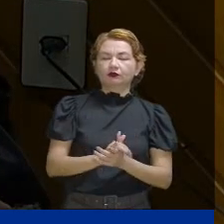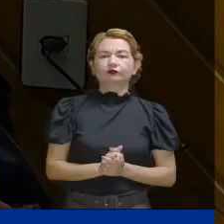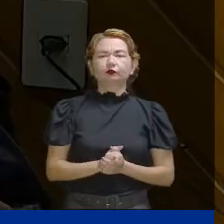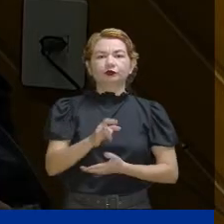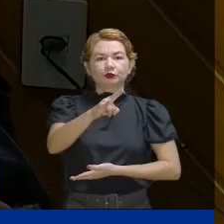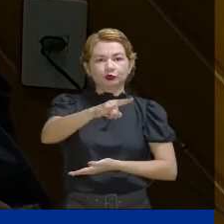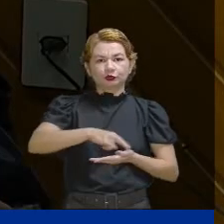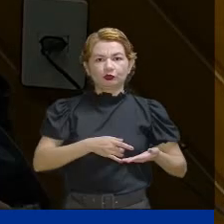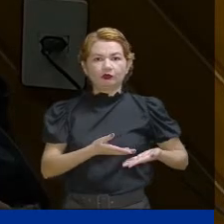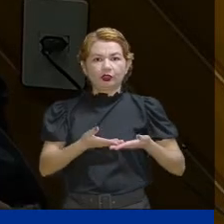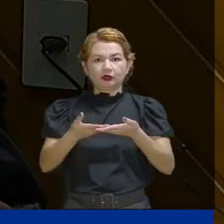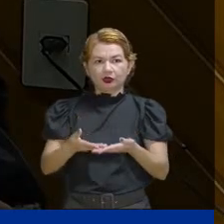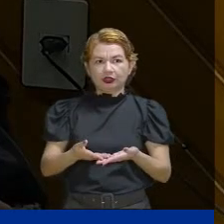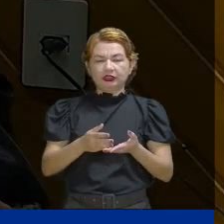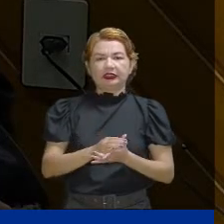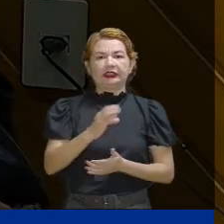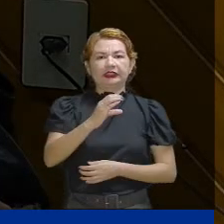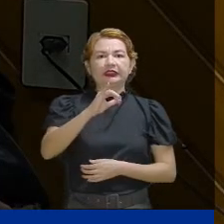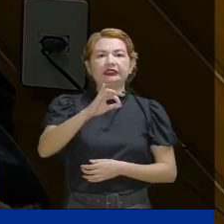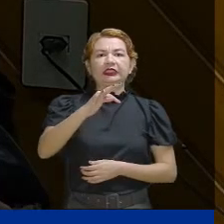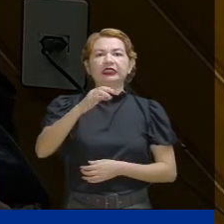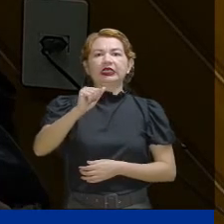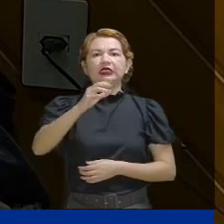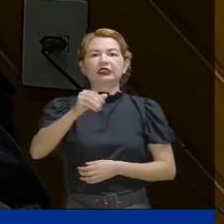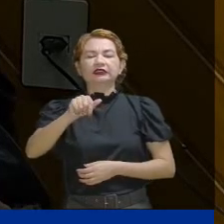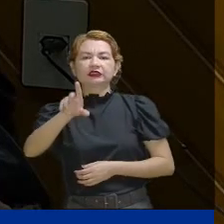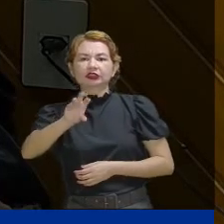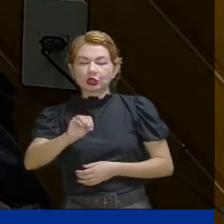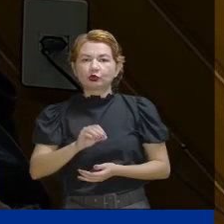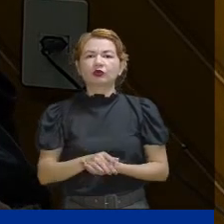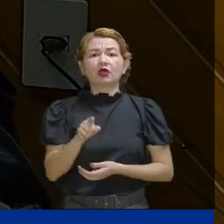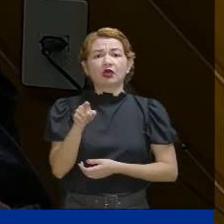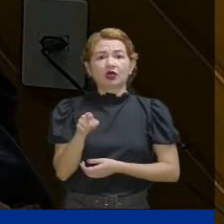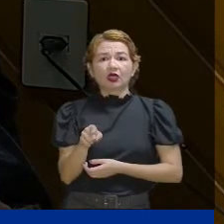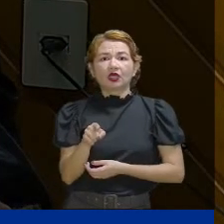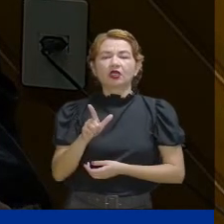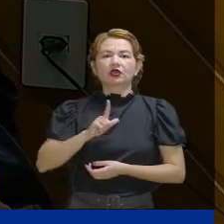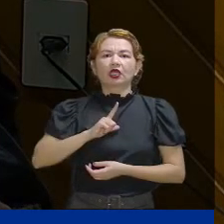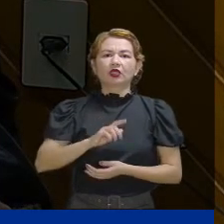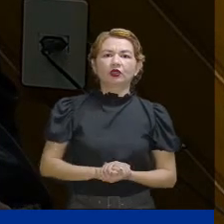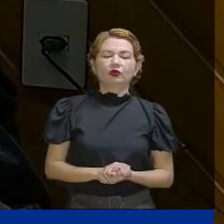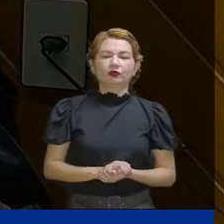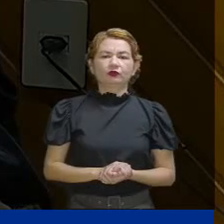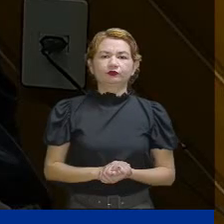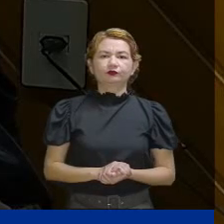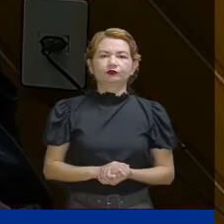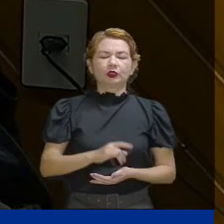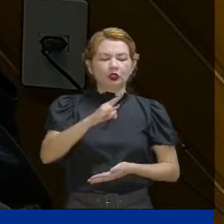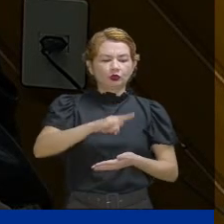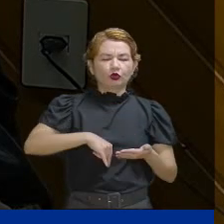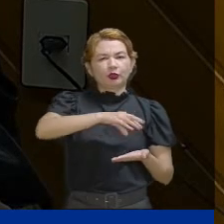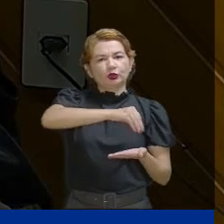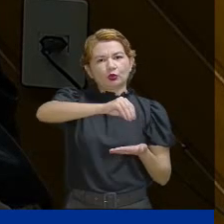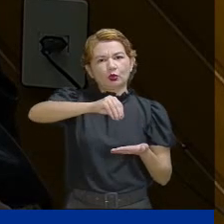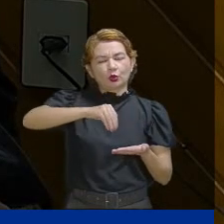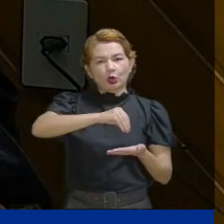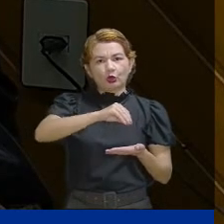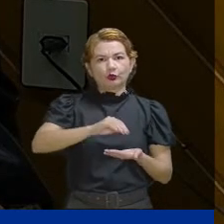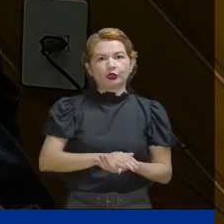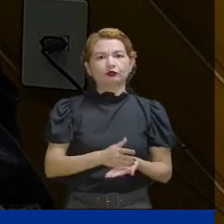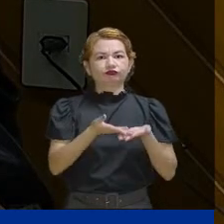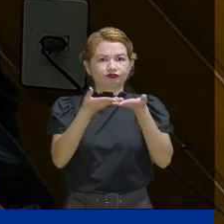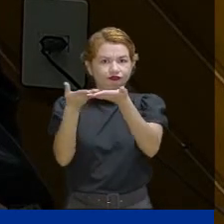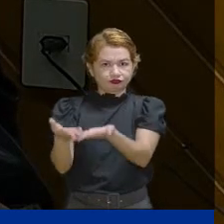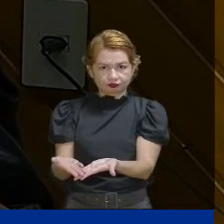notificação, entenda-se citação, se entrega ao réu o conteúdo da petição e cópias dos documentos que a